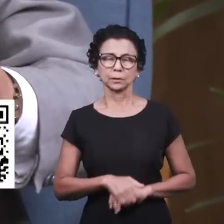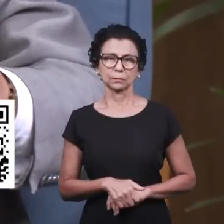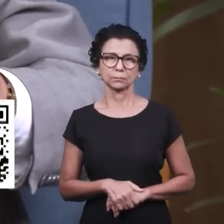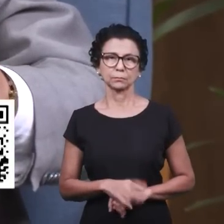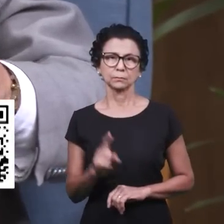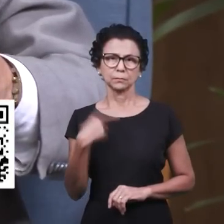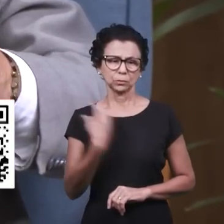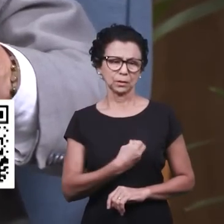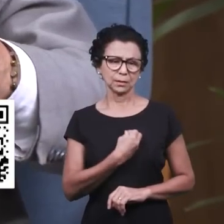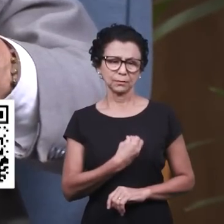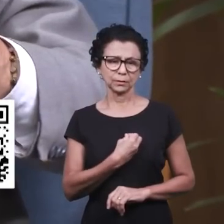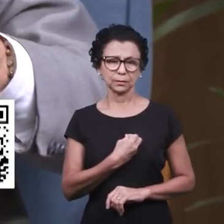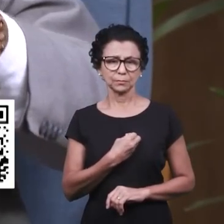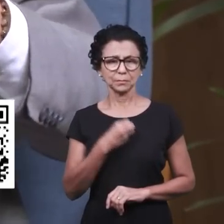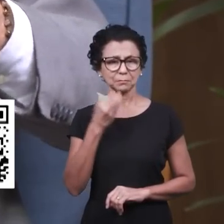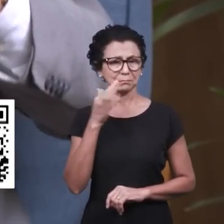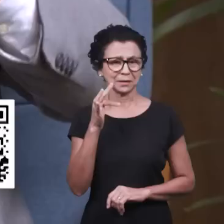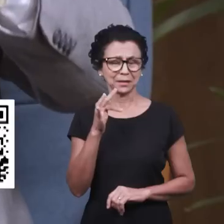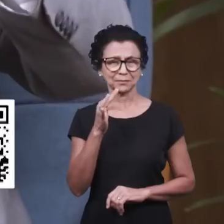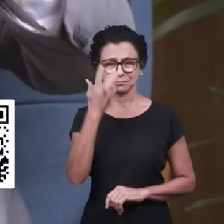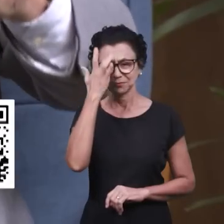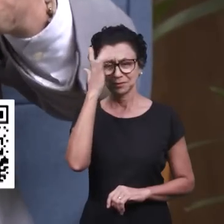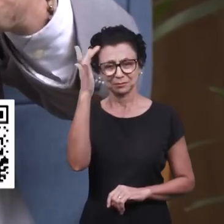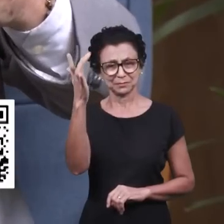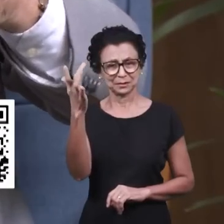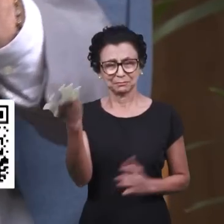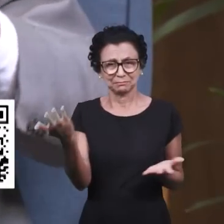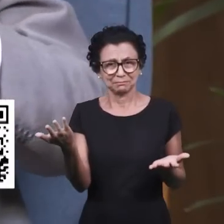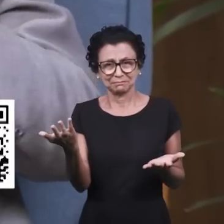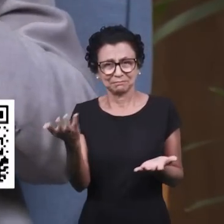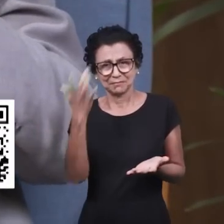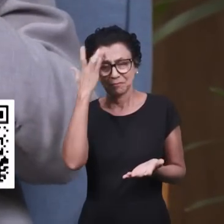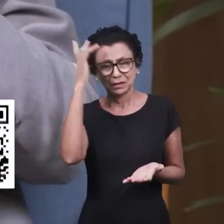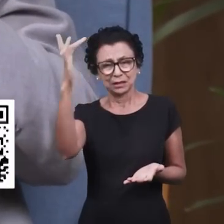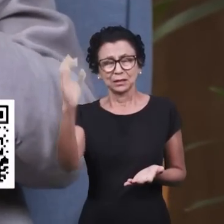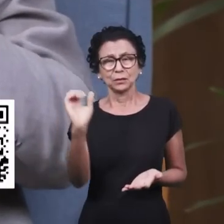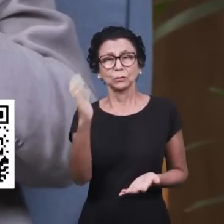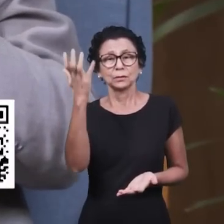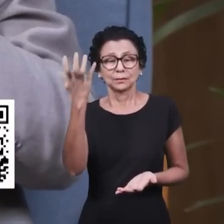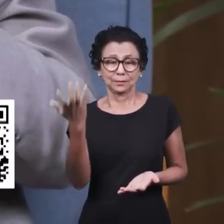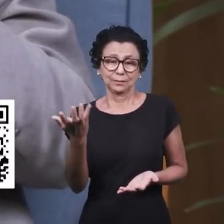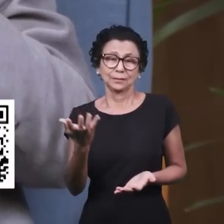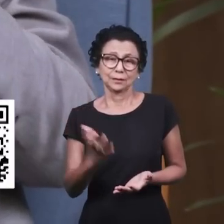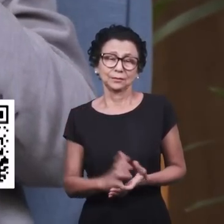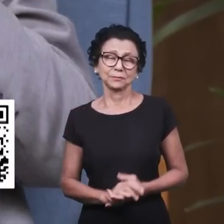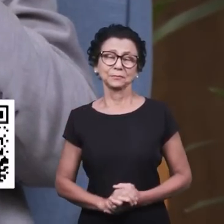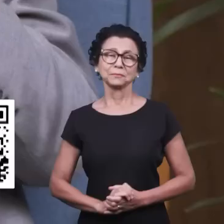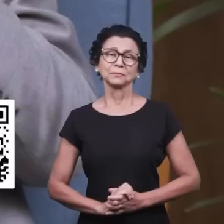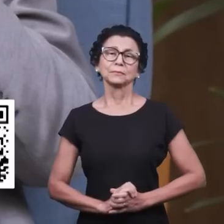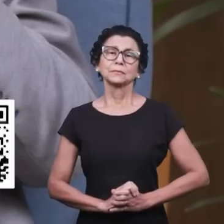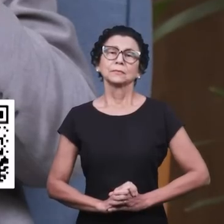breve. Né? Nós não sabemos o dia de amanhã. Então, esse tempo